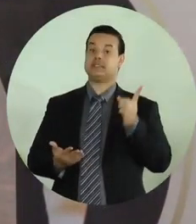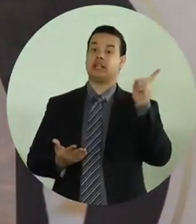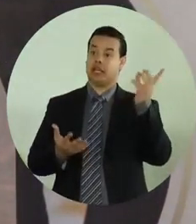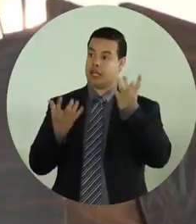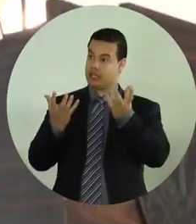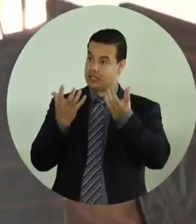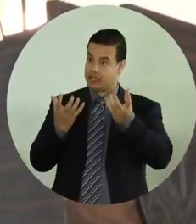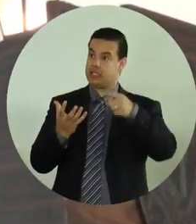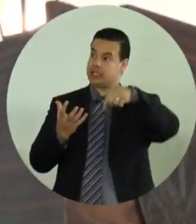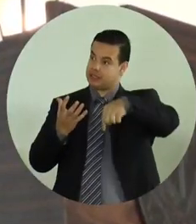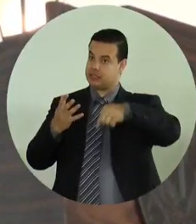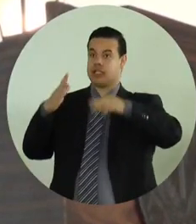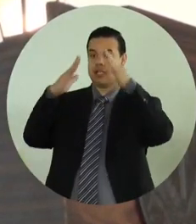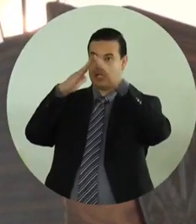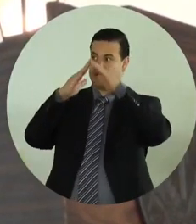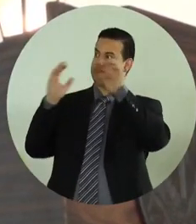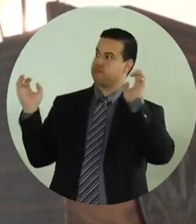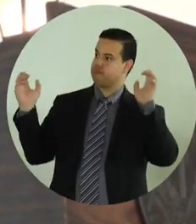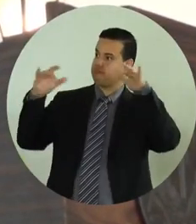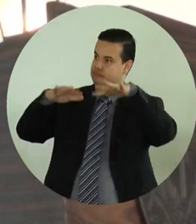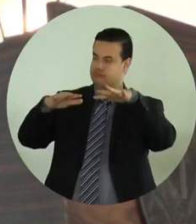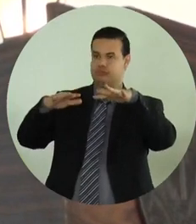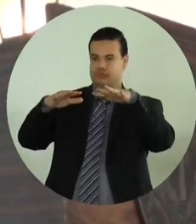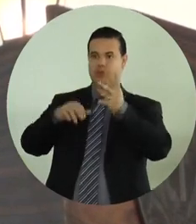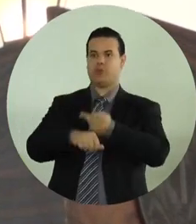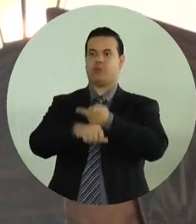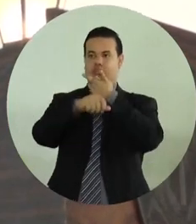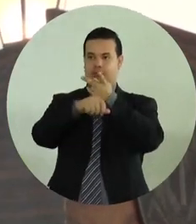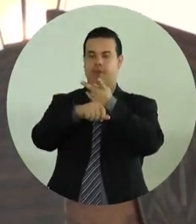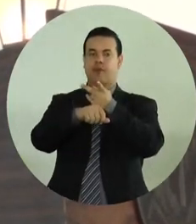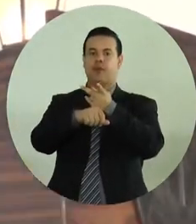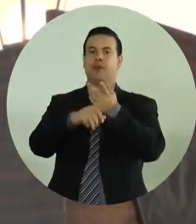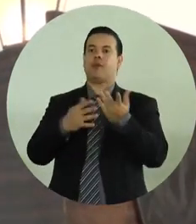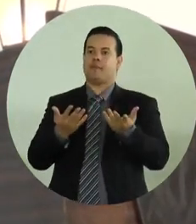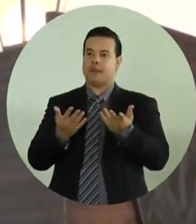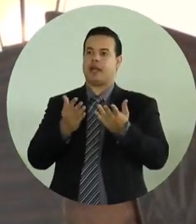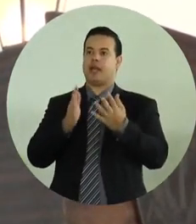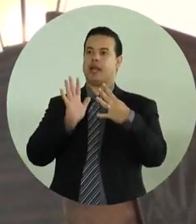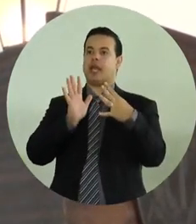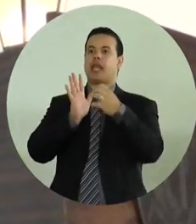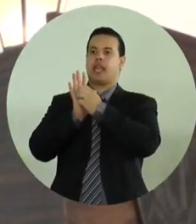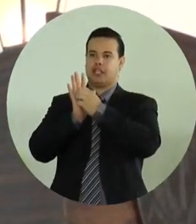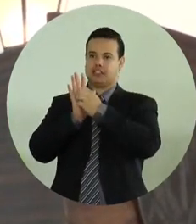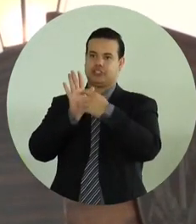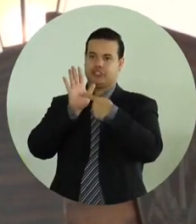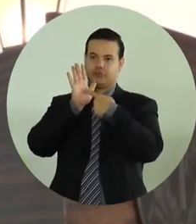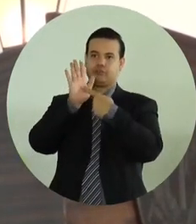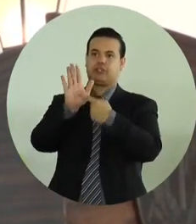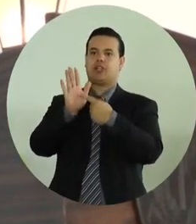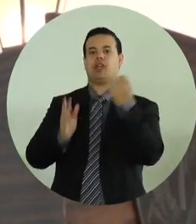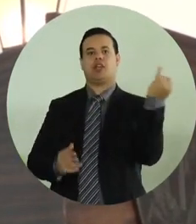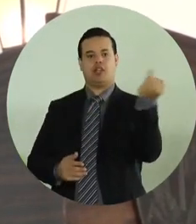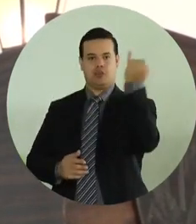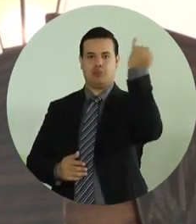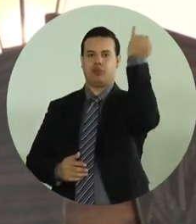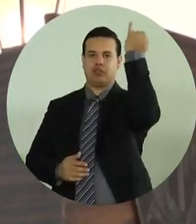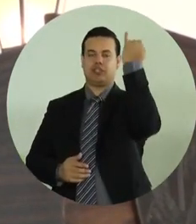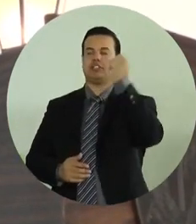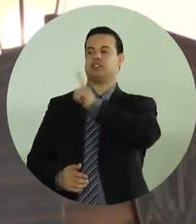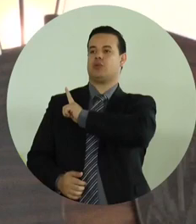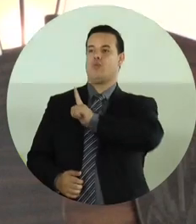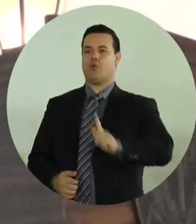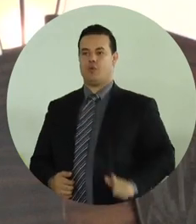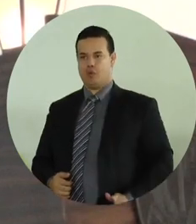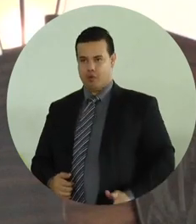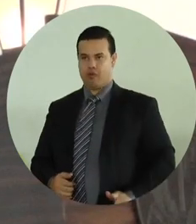aqui, exatamente para deixar registrado a importância que o governo do